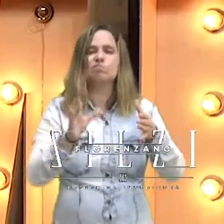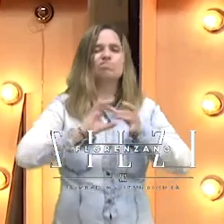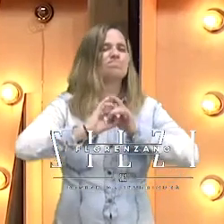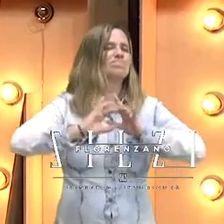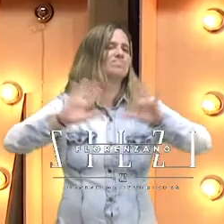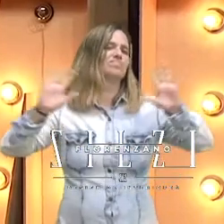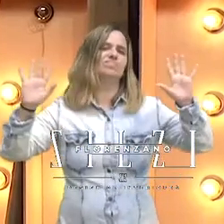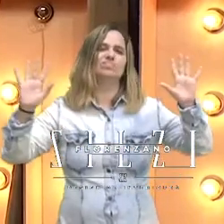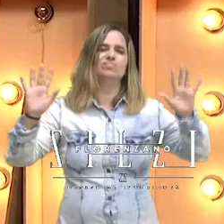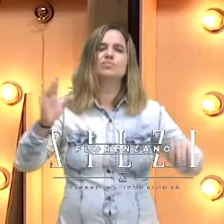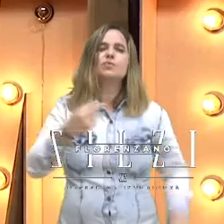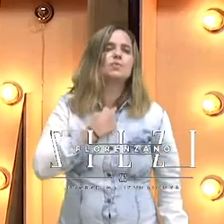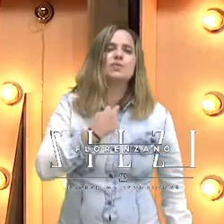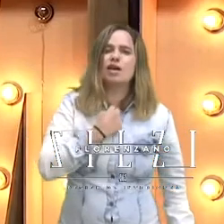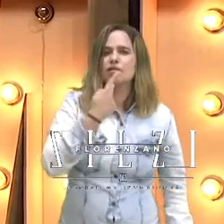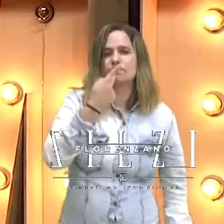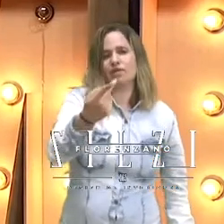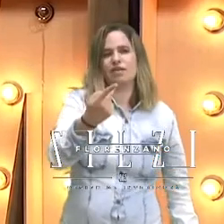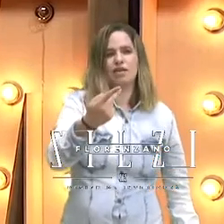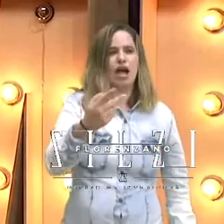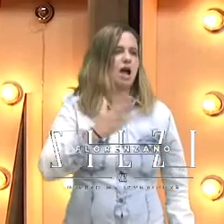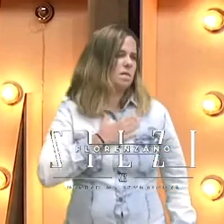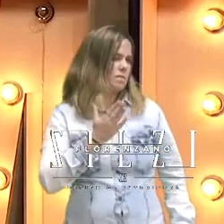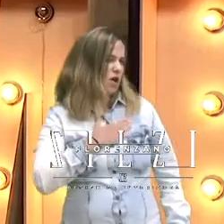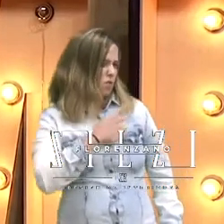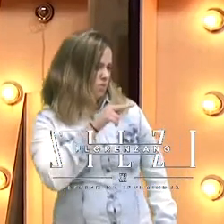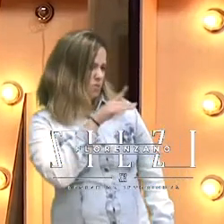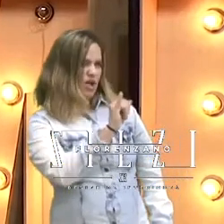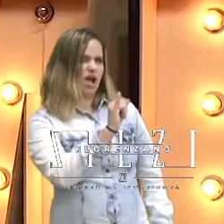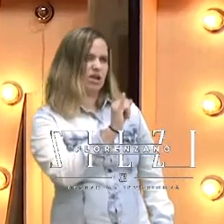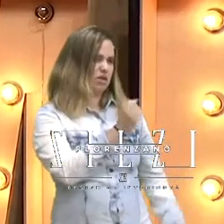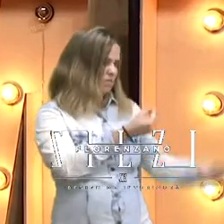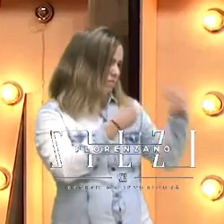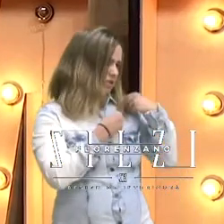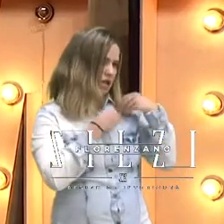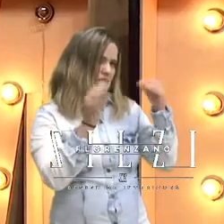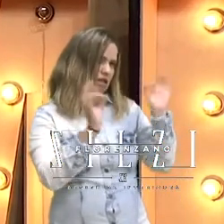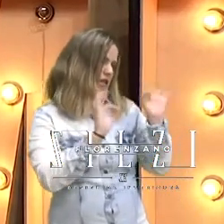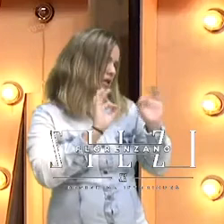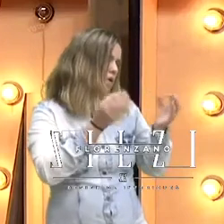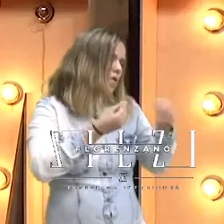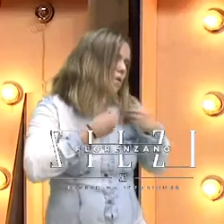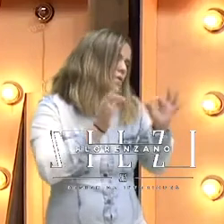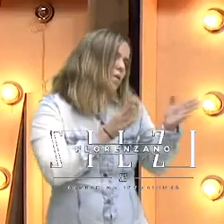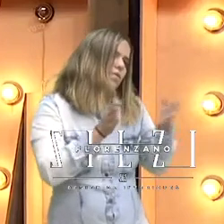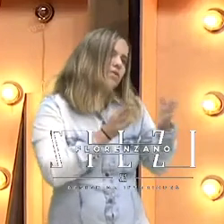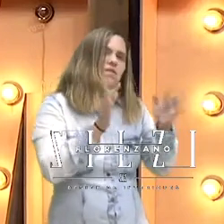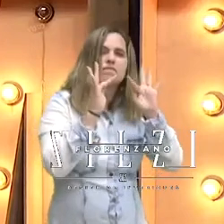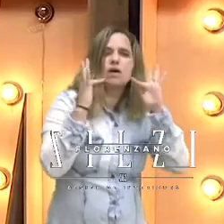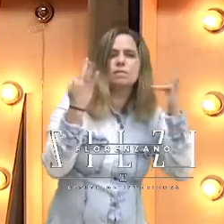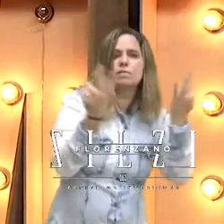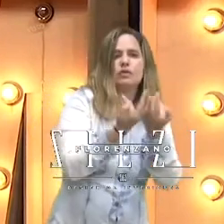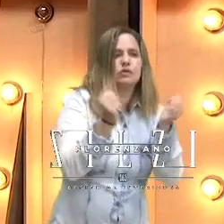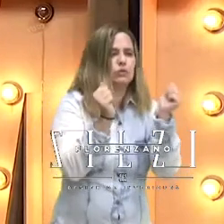dizer: meu pai não providenciou para que a gente vivesse esse ganhar mais para usufruir mais, ganhar tempo,